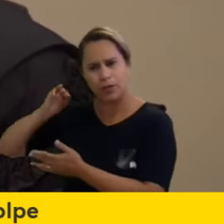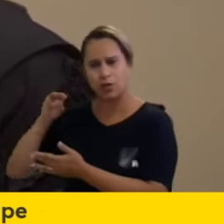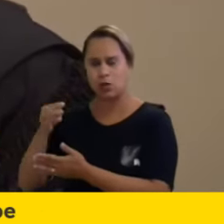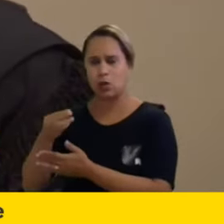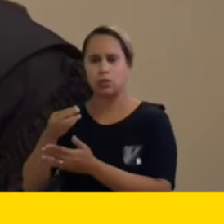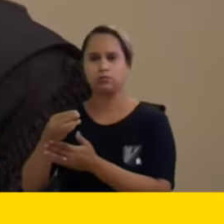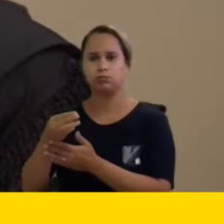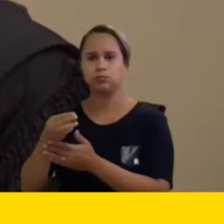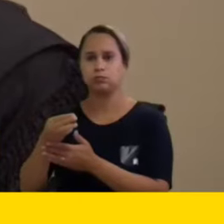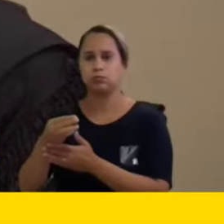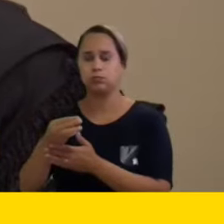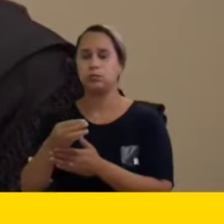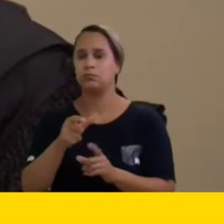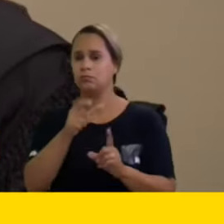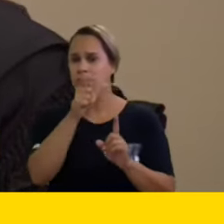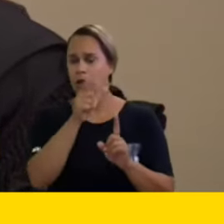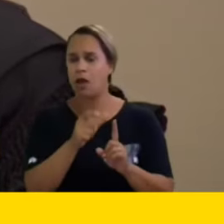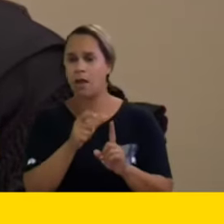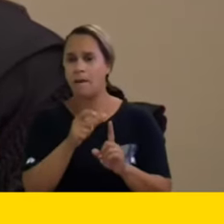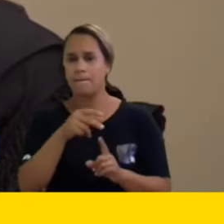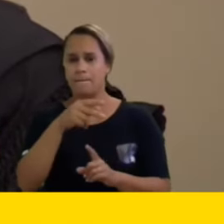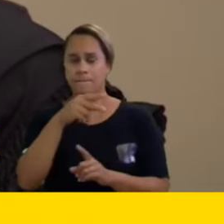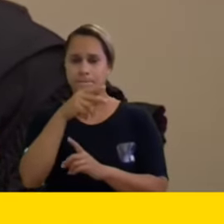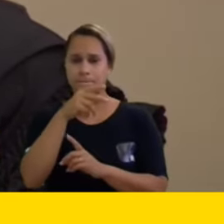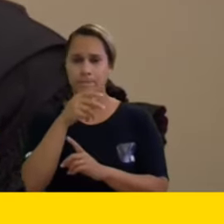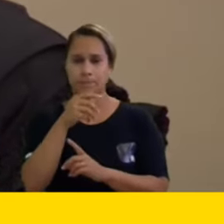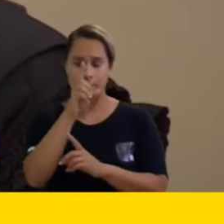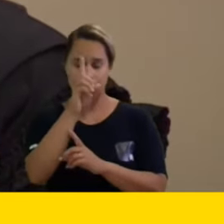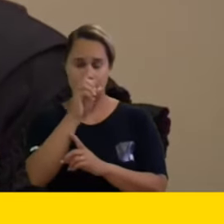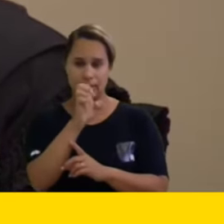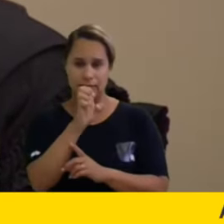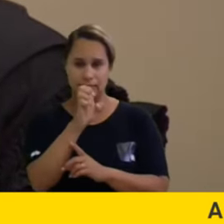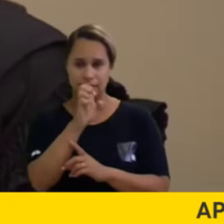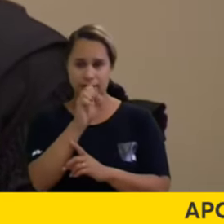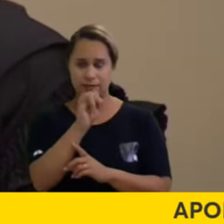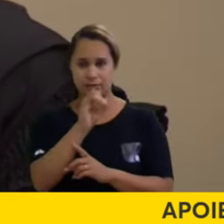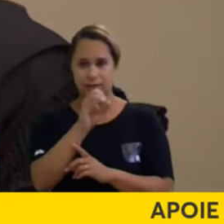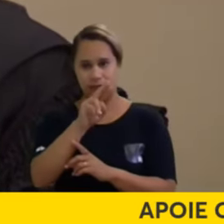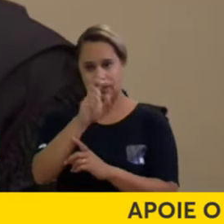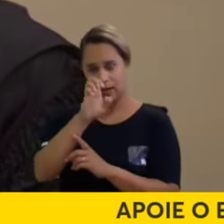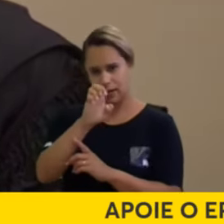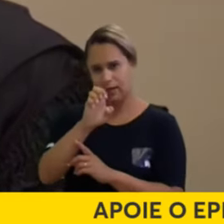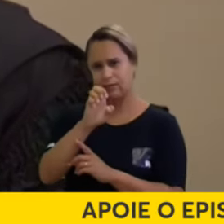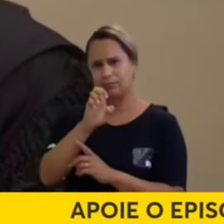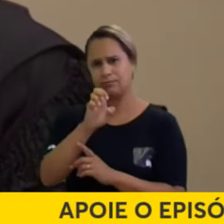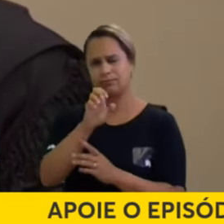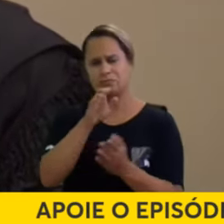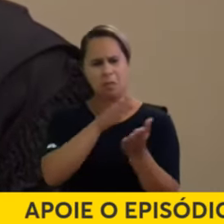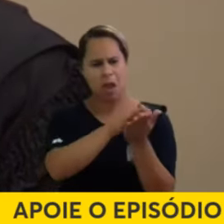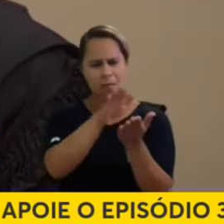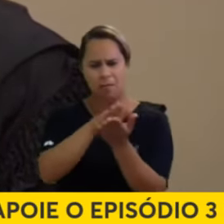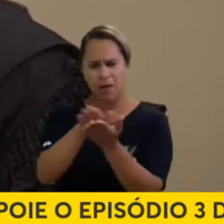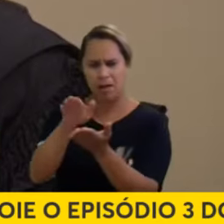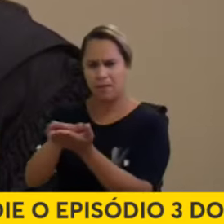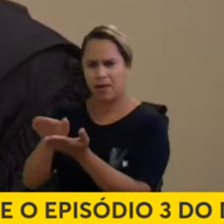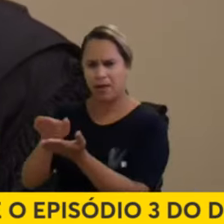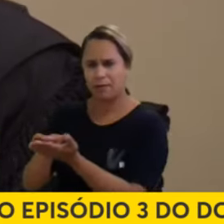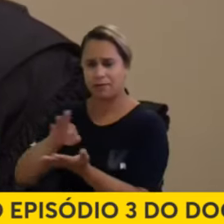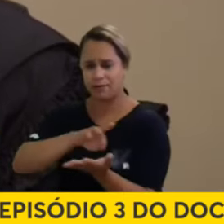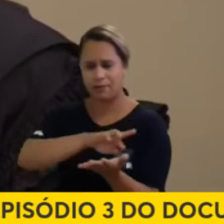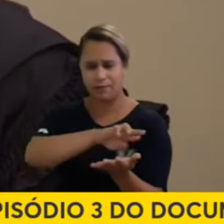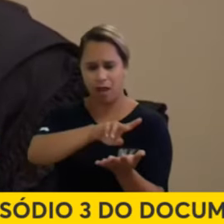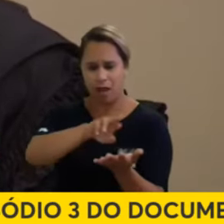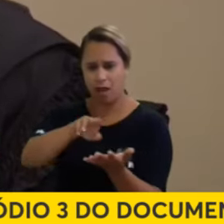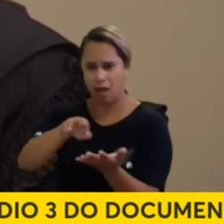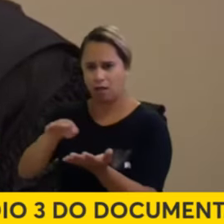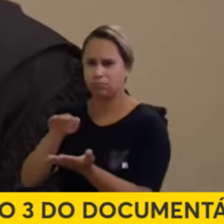41.000 deserre do PDT gastou R 1. 601.000 Dr Saboia R 1.000 laerson 142.000